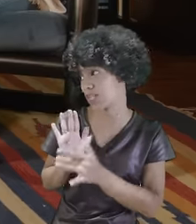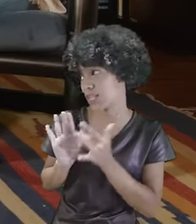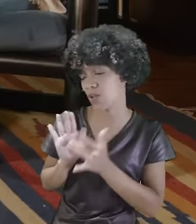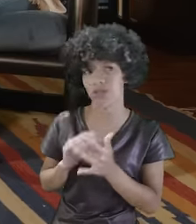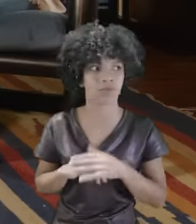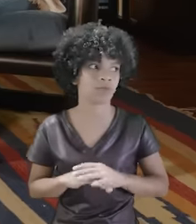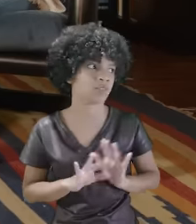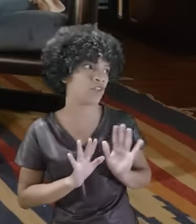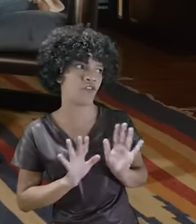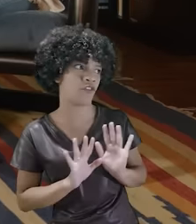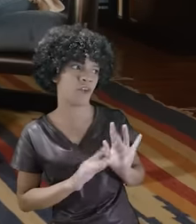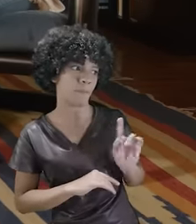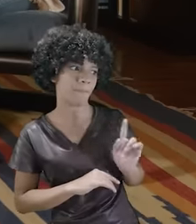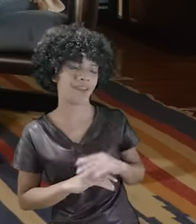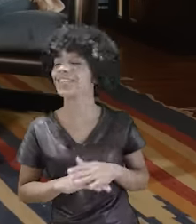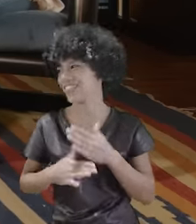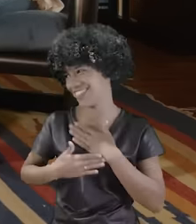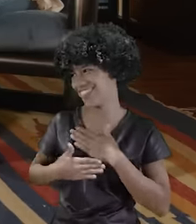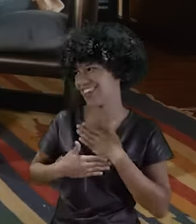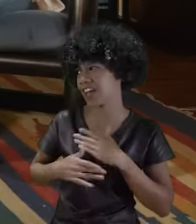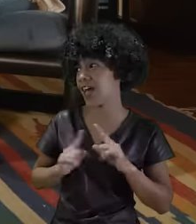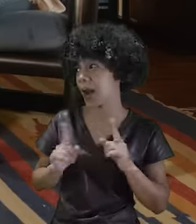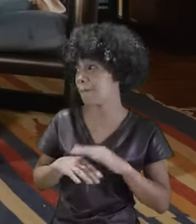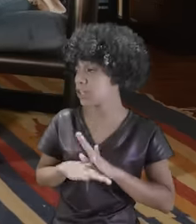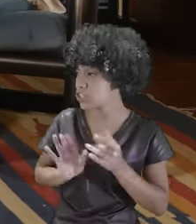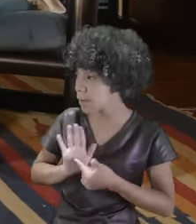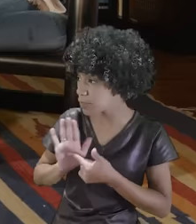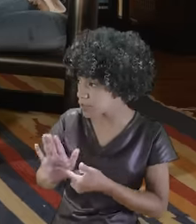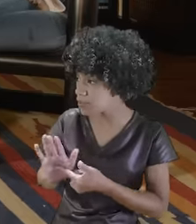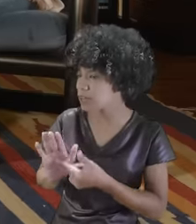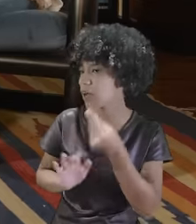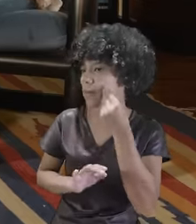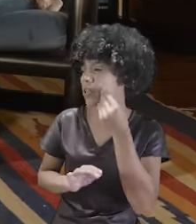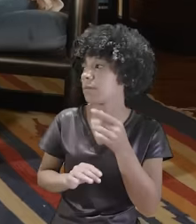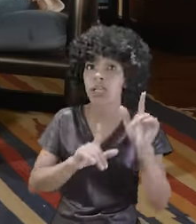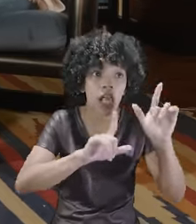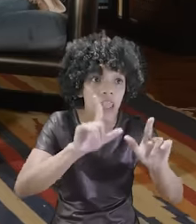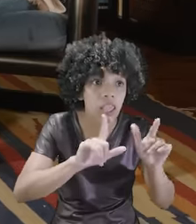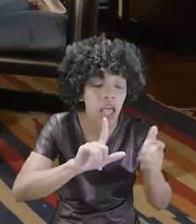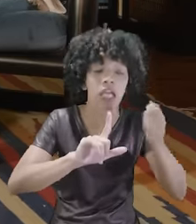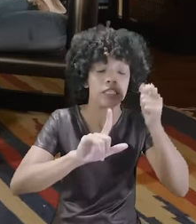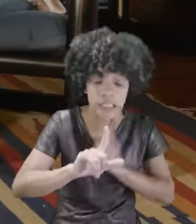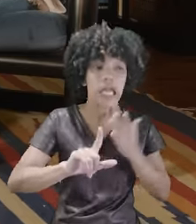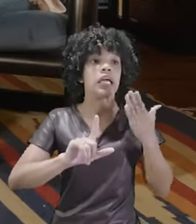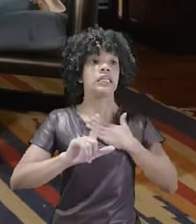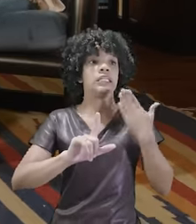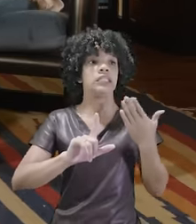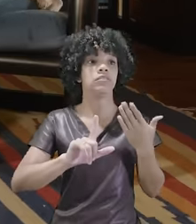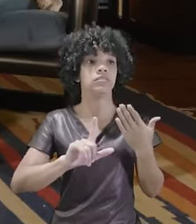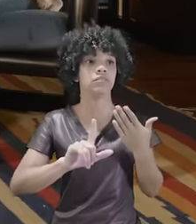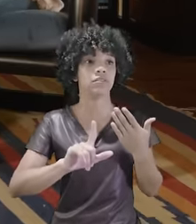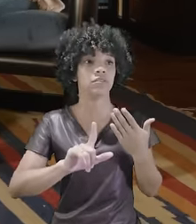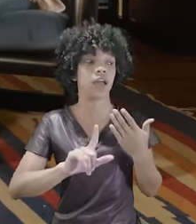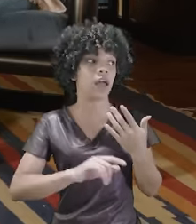sério não vou pegar não fica tranquilo mas o pessoal que eu te mostrar coisas aqui Você já ligou a TV brasileira e se assustou com alguma